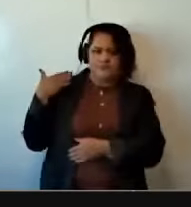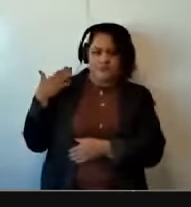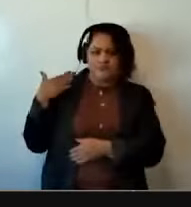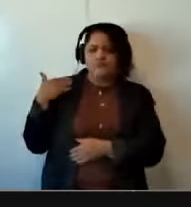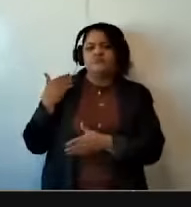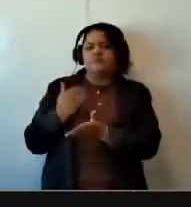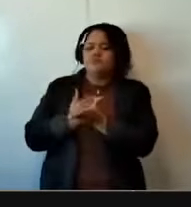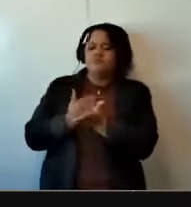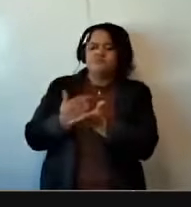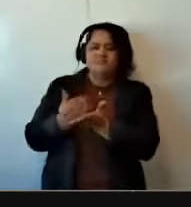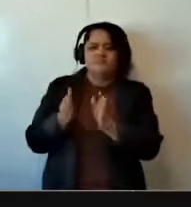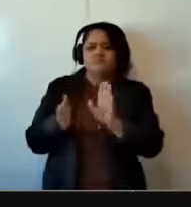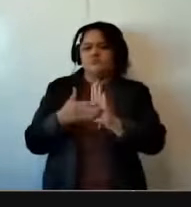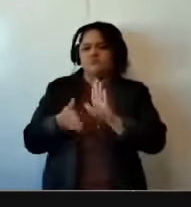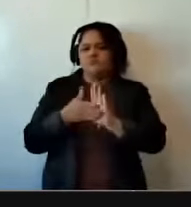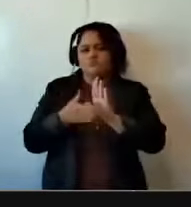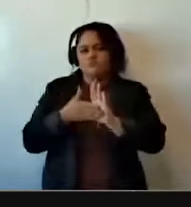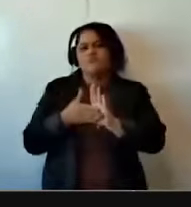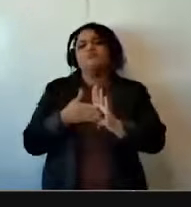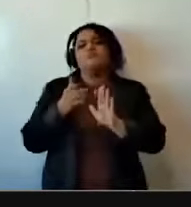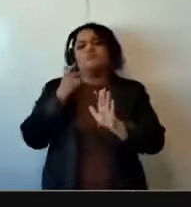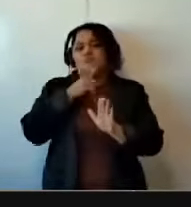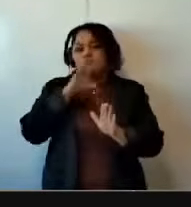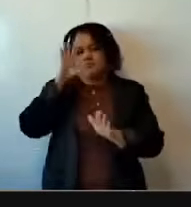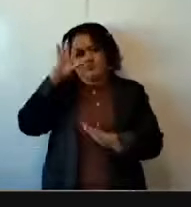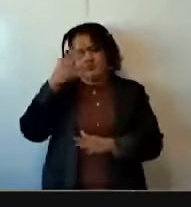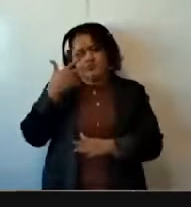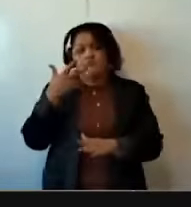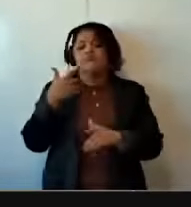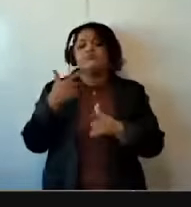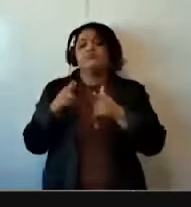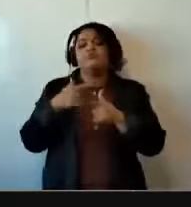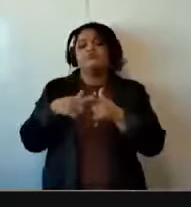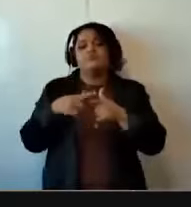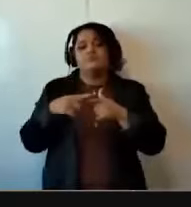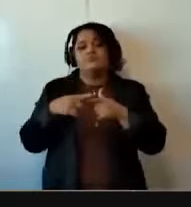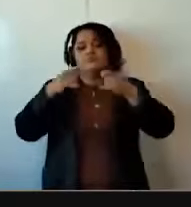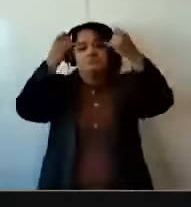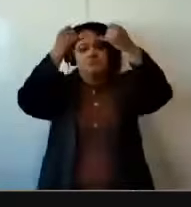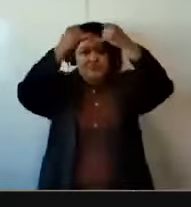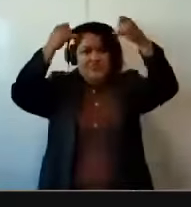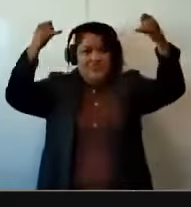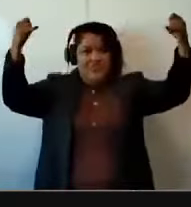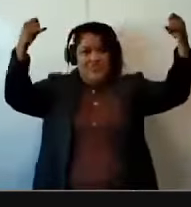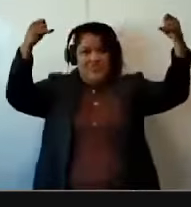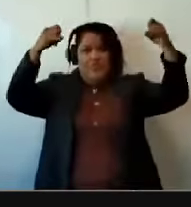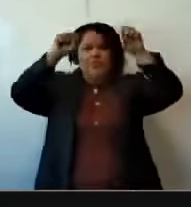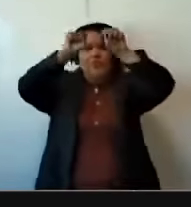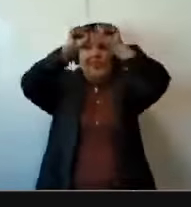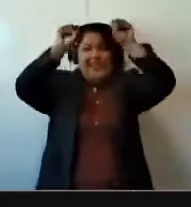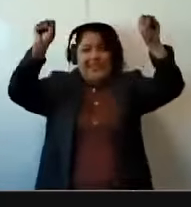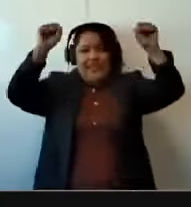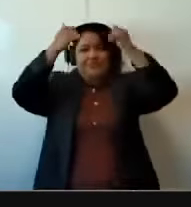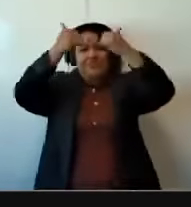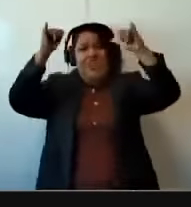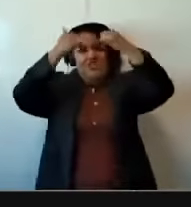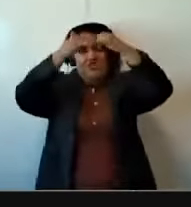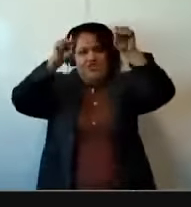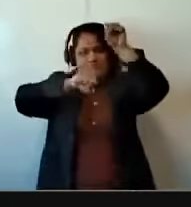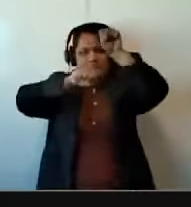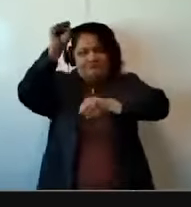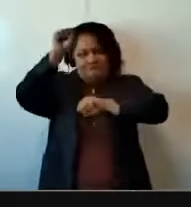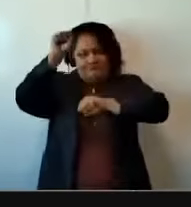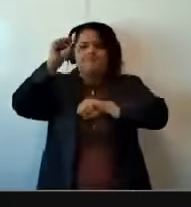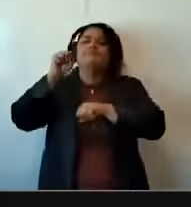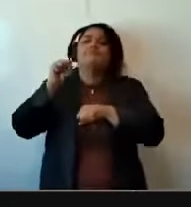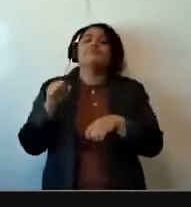gente resolver o problema dos fios e dos cabos partidos na nossa cidade. Esse problema, ele se revela em todos os